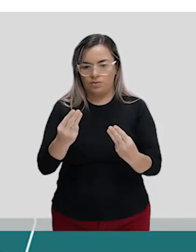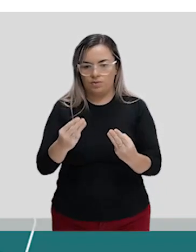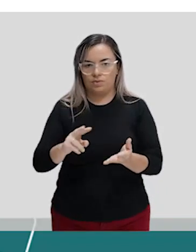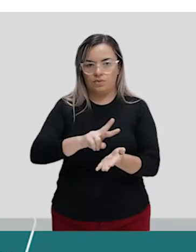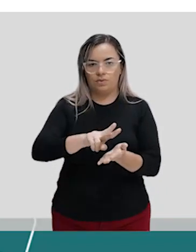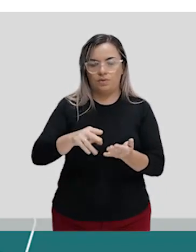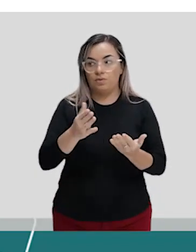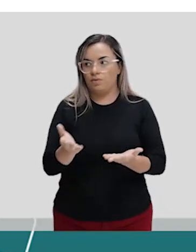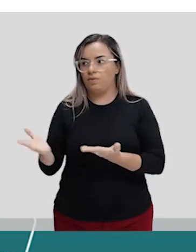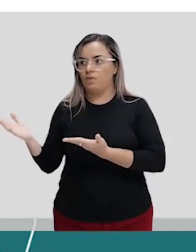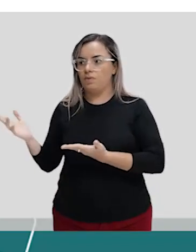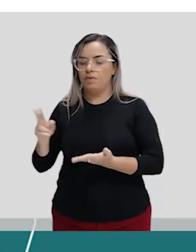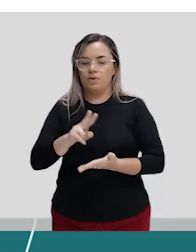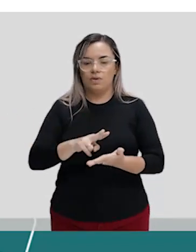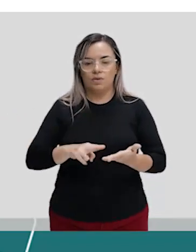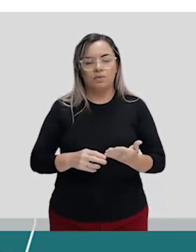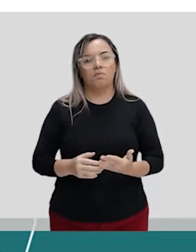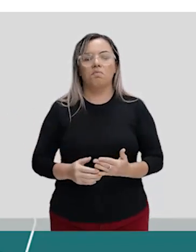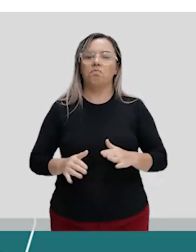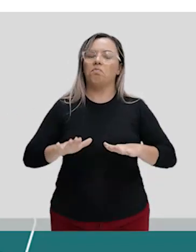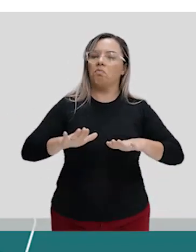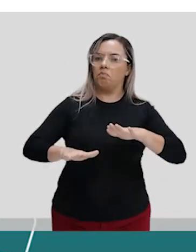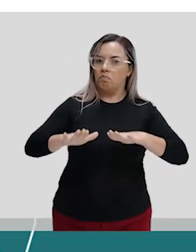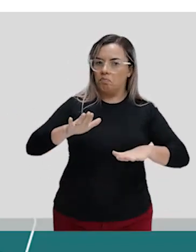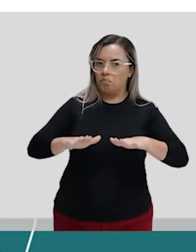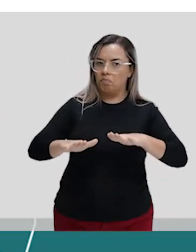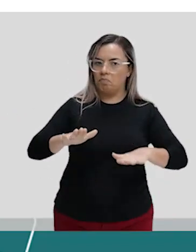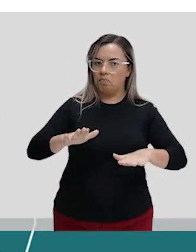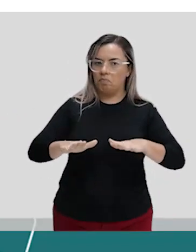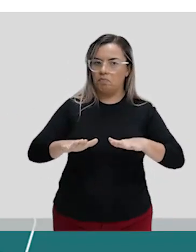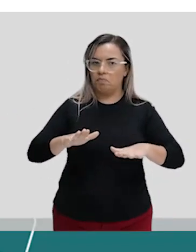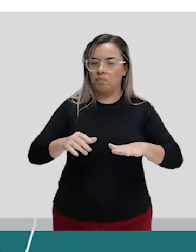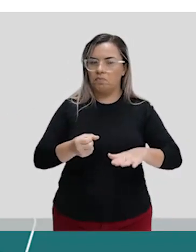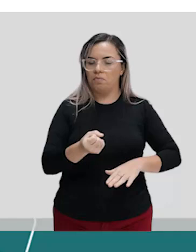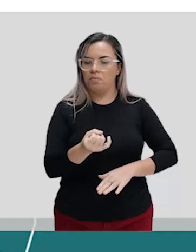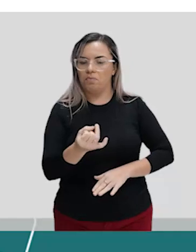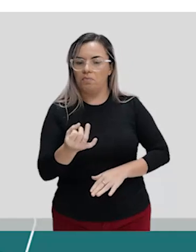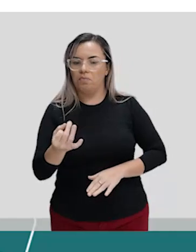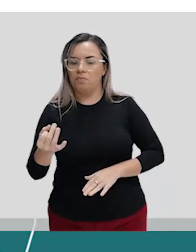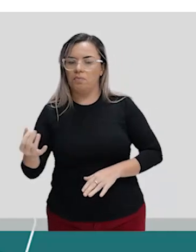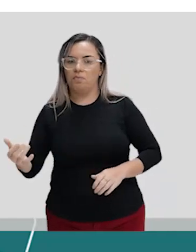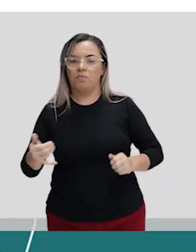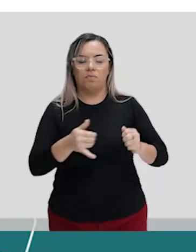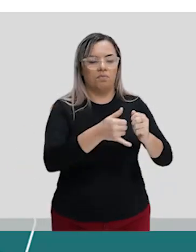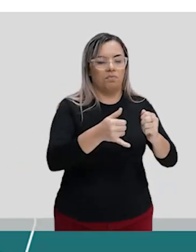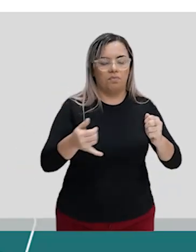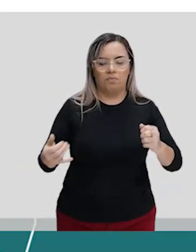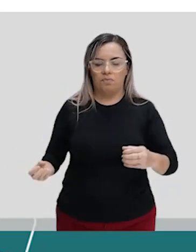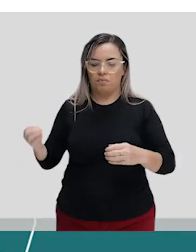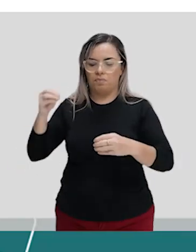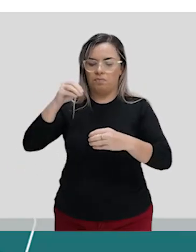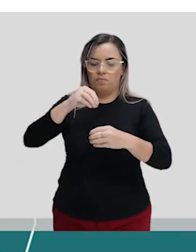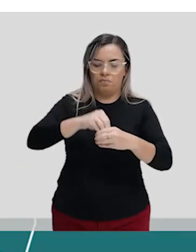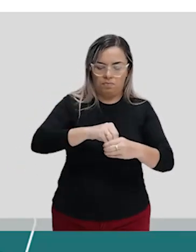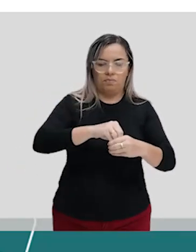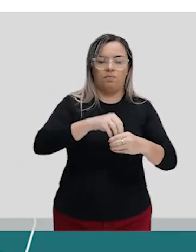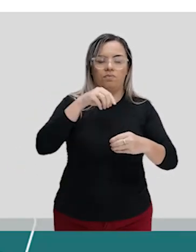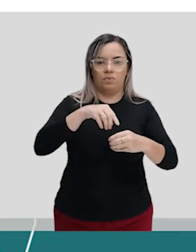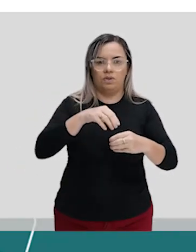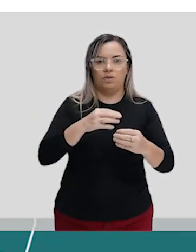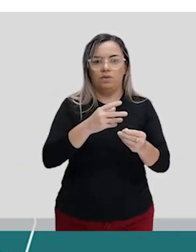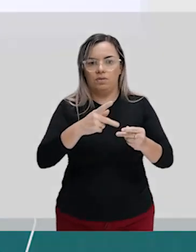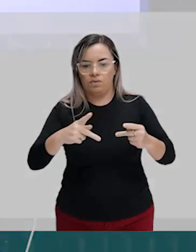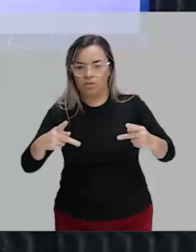peptídeos. Então, dependendo da quantidade de aminoácidos presentes na proteína, eu vou